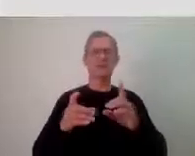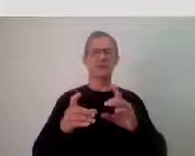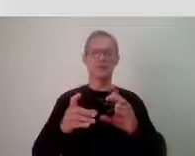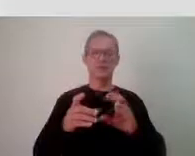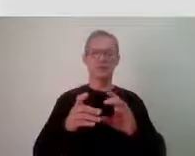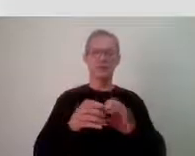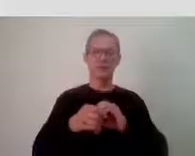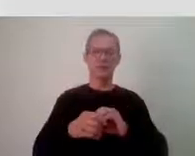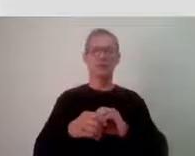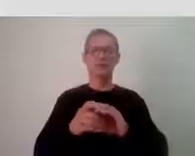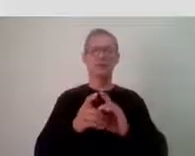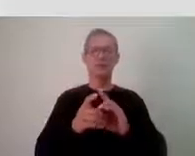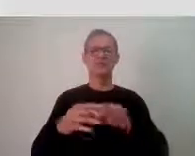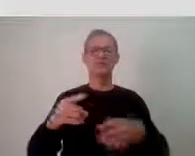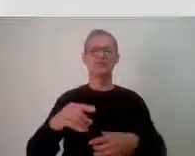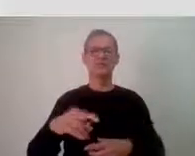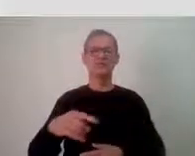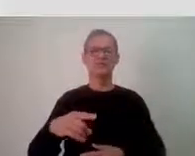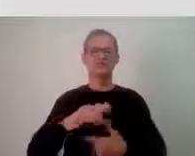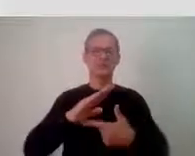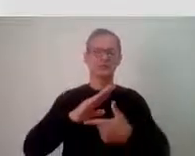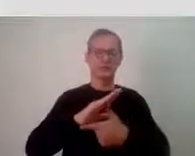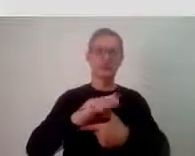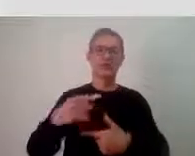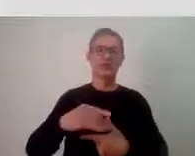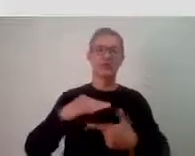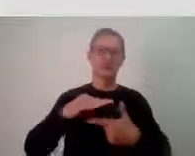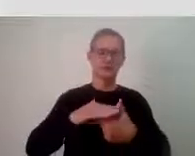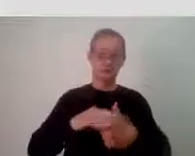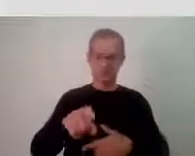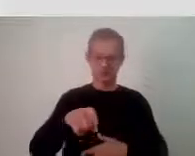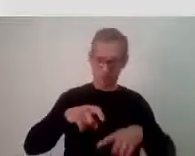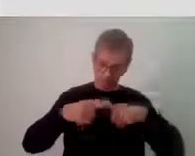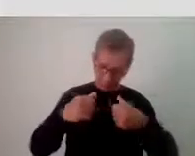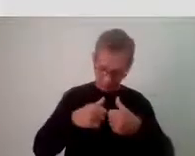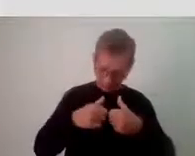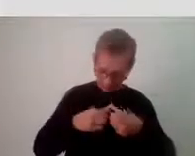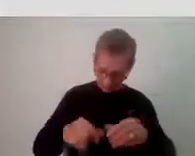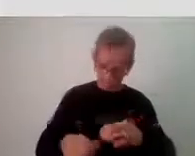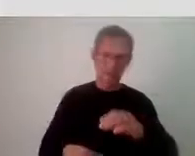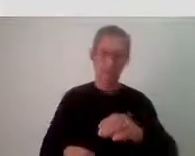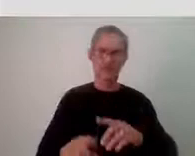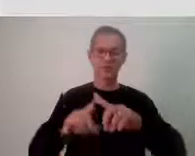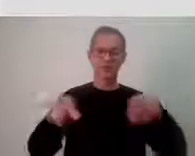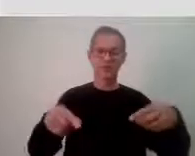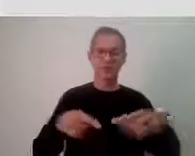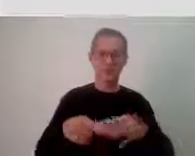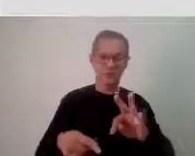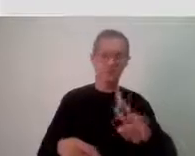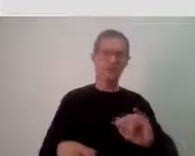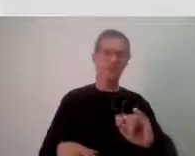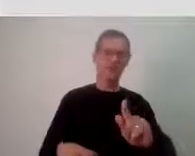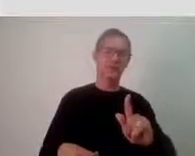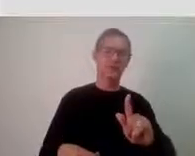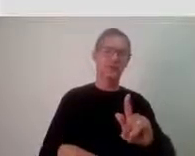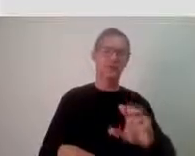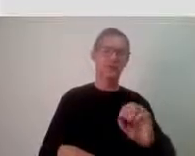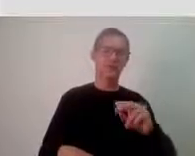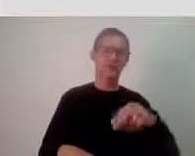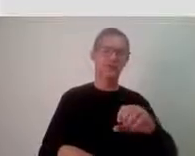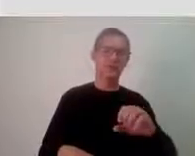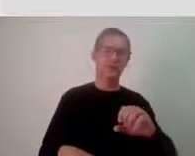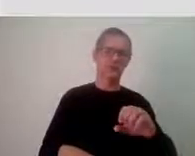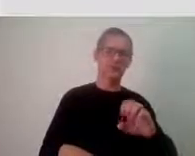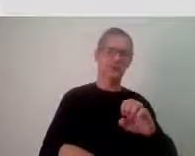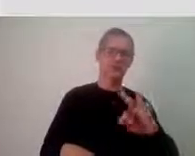cosseno, menos seno de x, tá? Então, esse ciclo trigonométrico aqui, aí depois você substitui. Esse